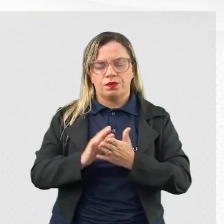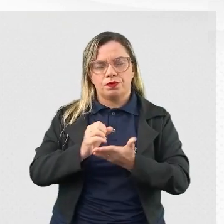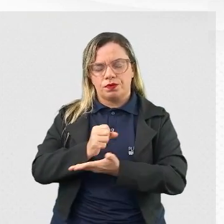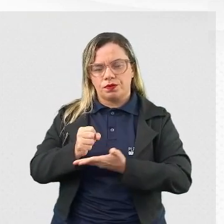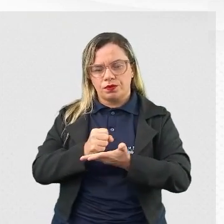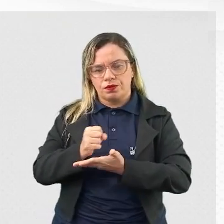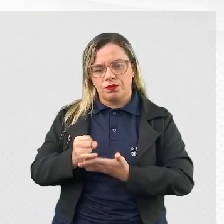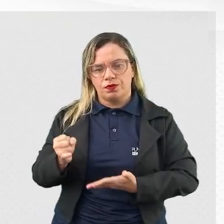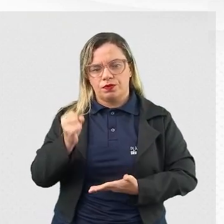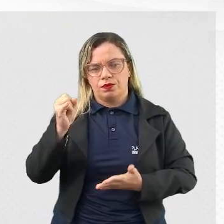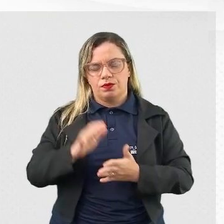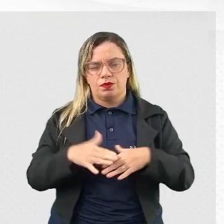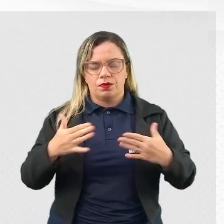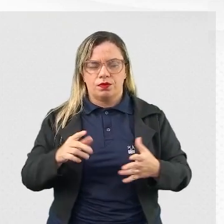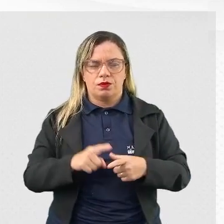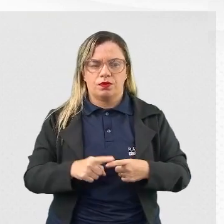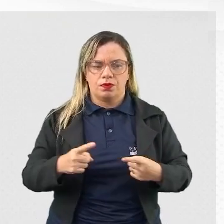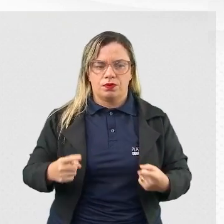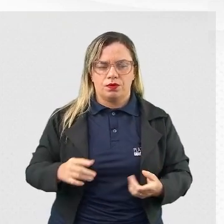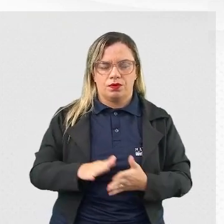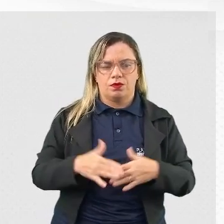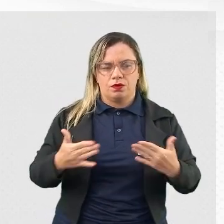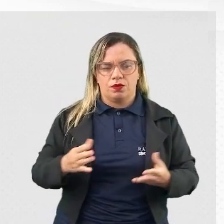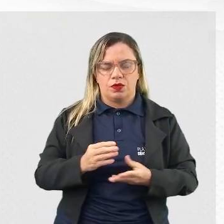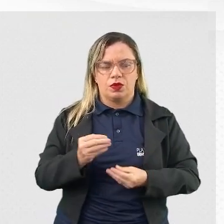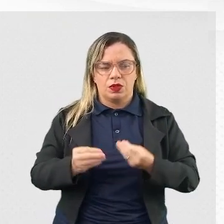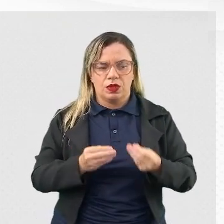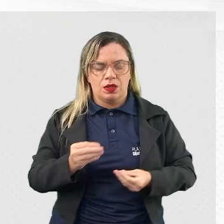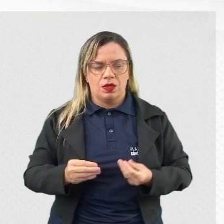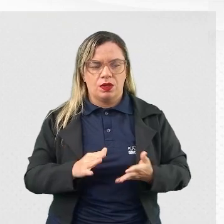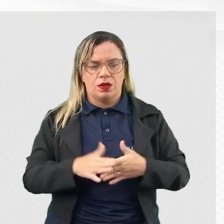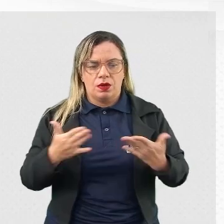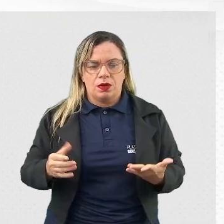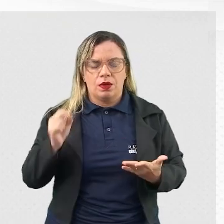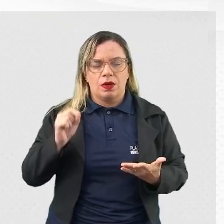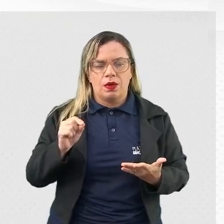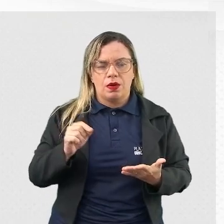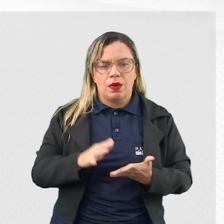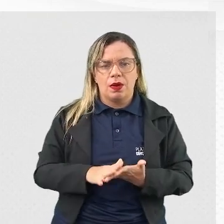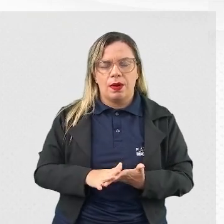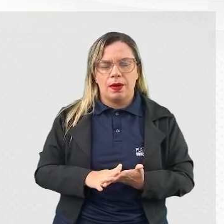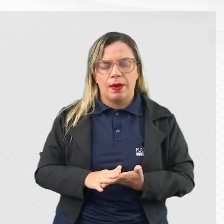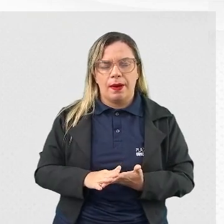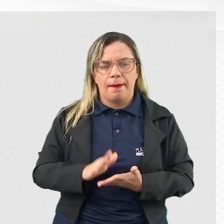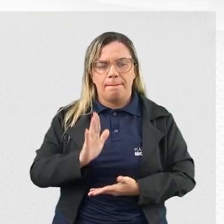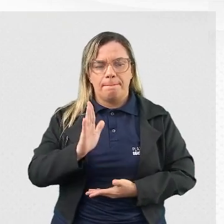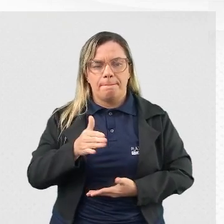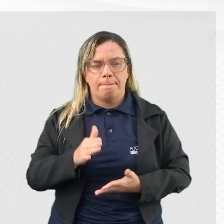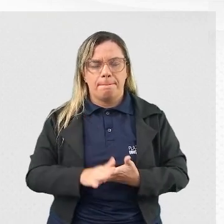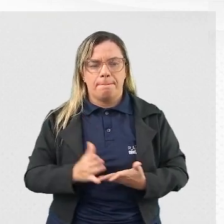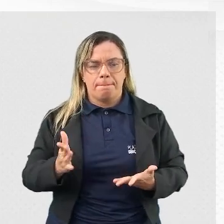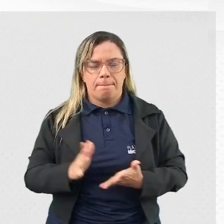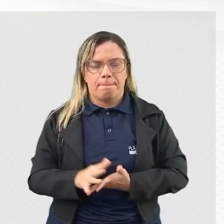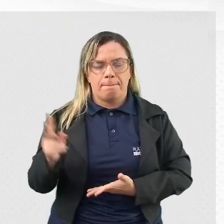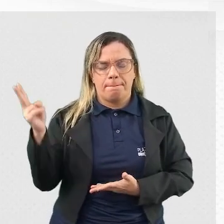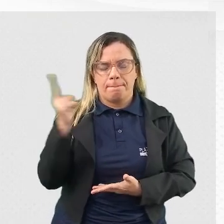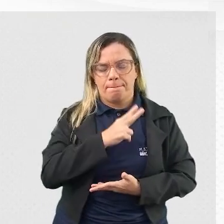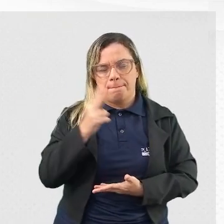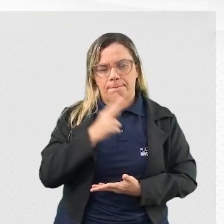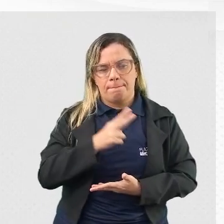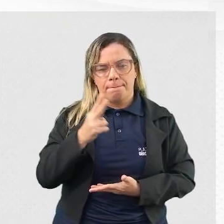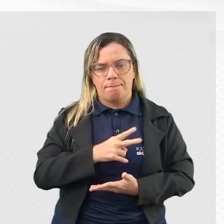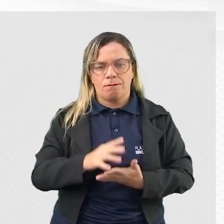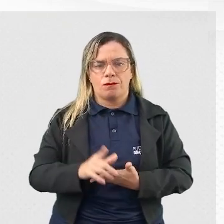né? Esse aqui é básico, mas não é assim fundamental como aquele. Aqui já é uma velocidade um pouquinho